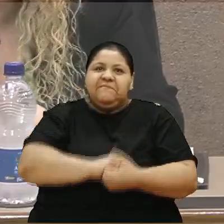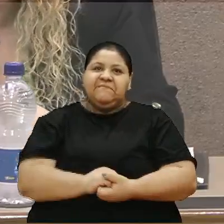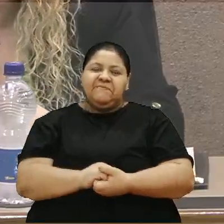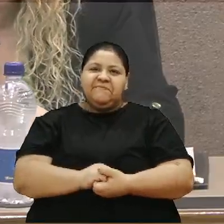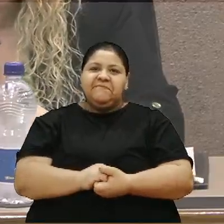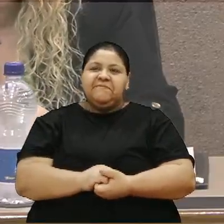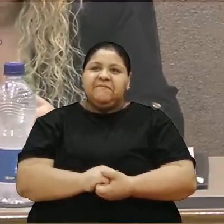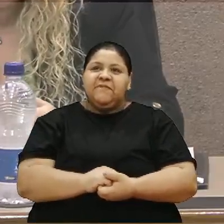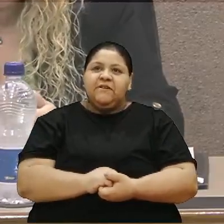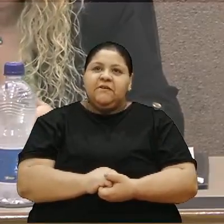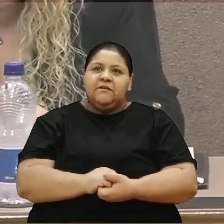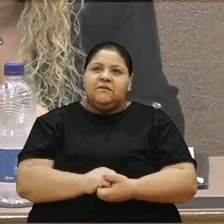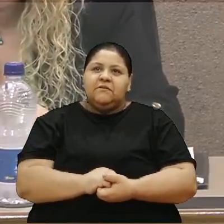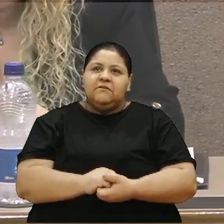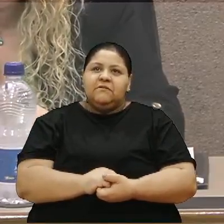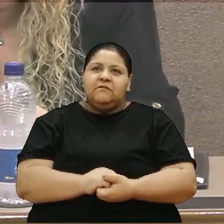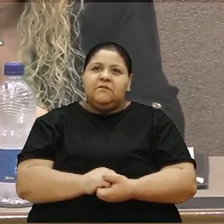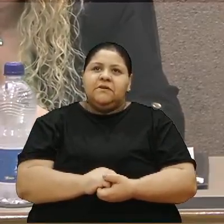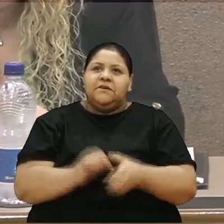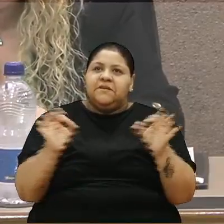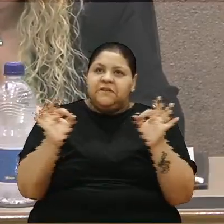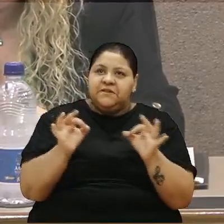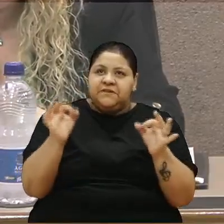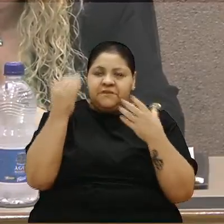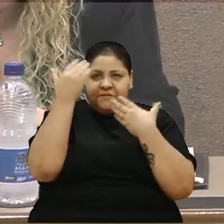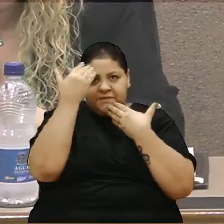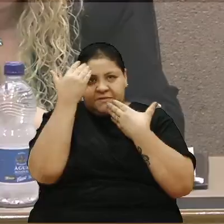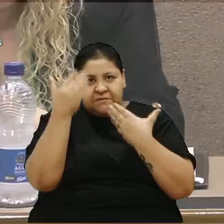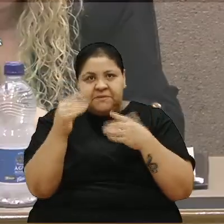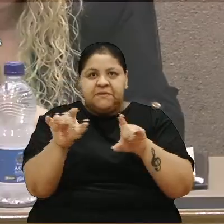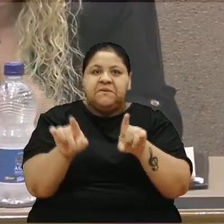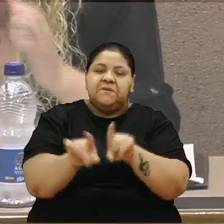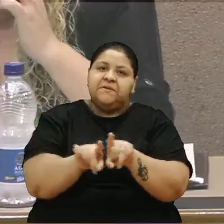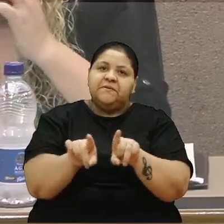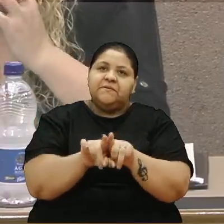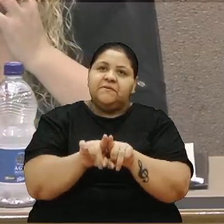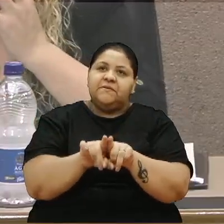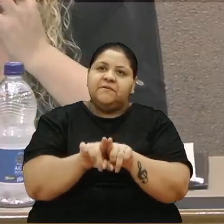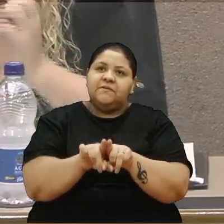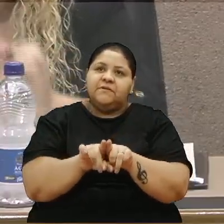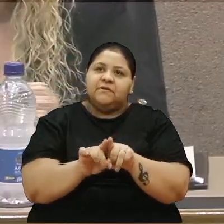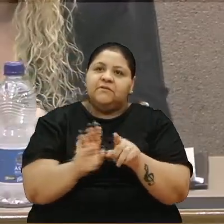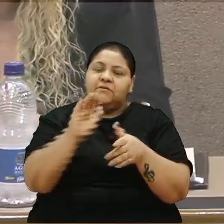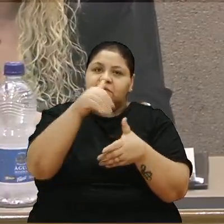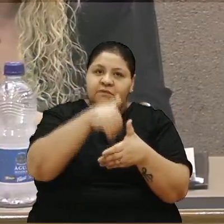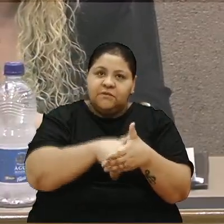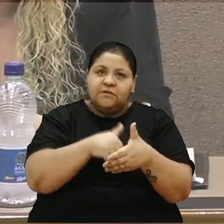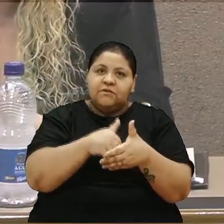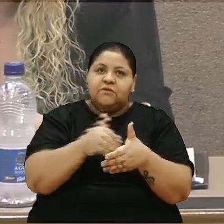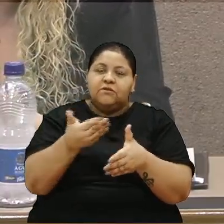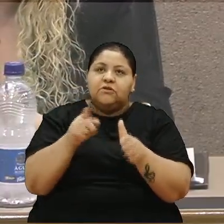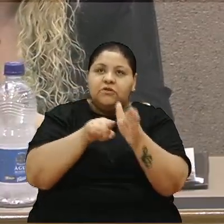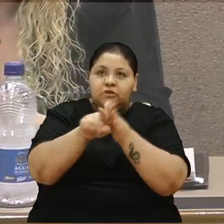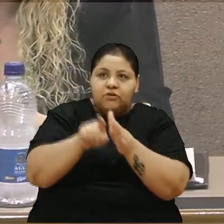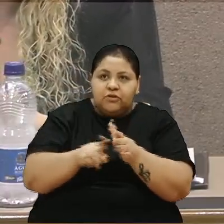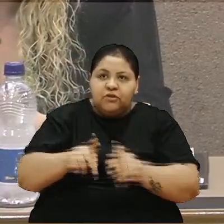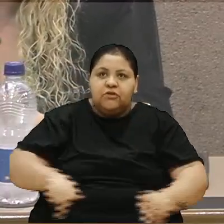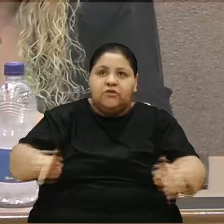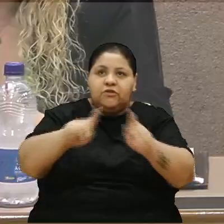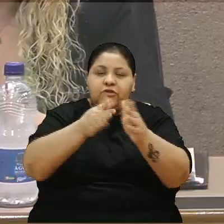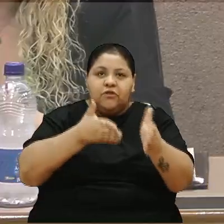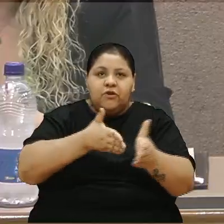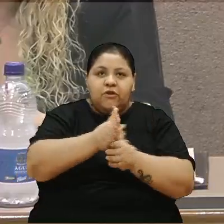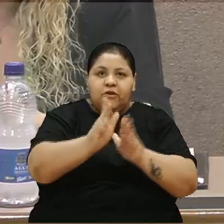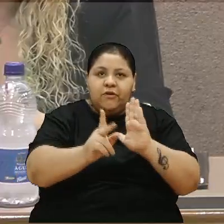né? E elogiar e agradecer também os votos ontem na consulta popular. Então, foi aprovado o projeto da